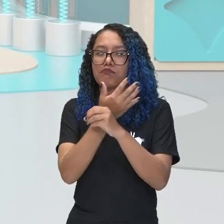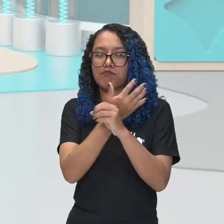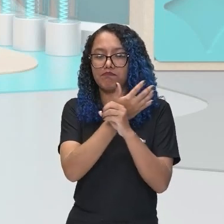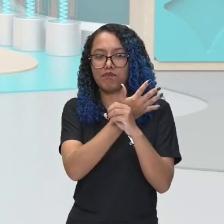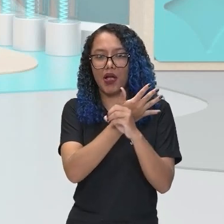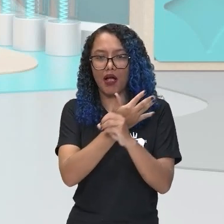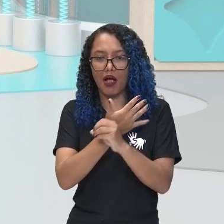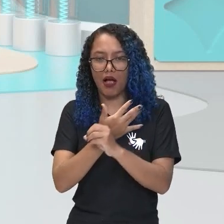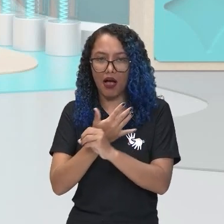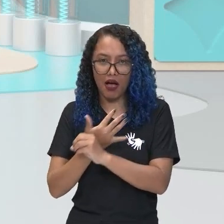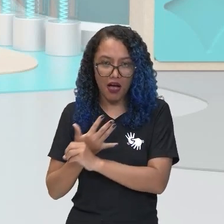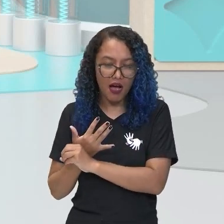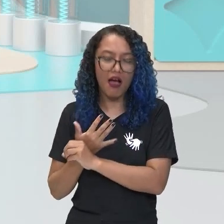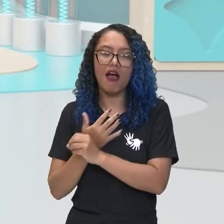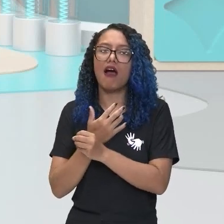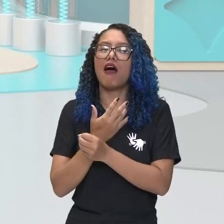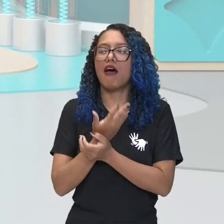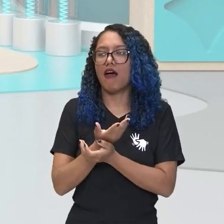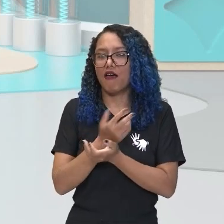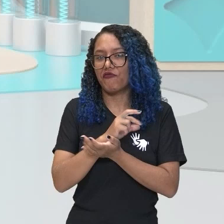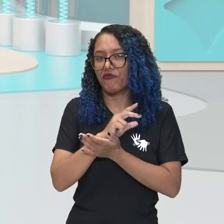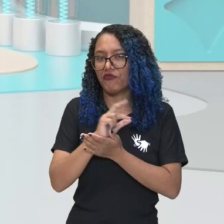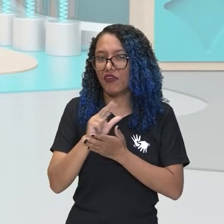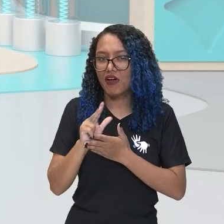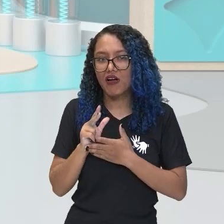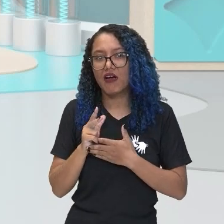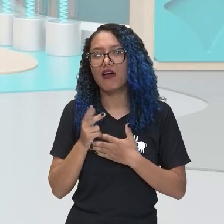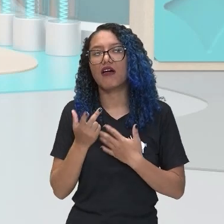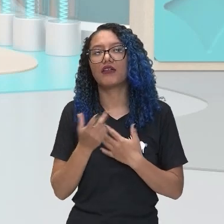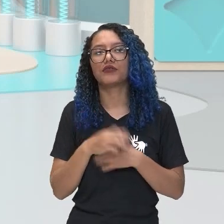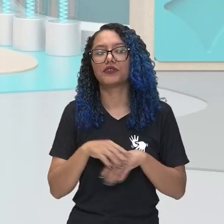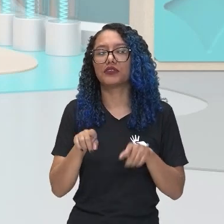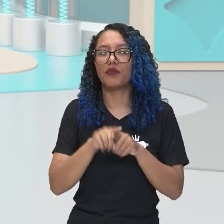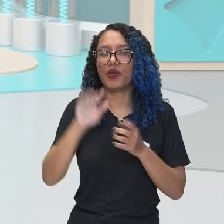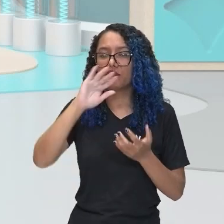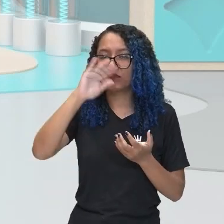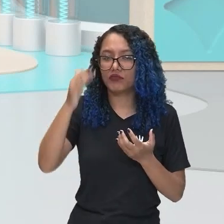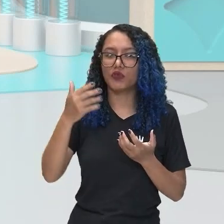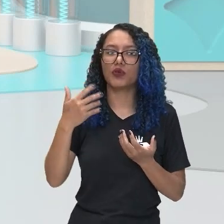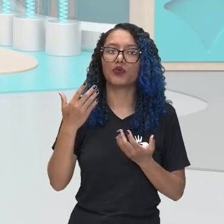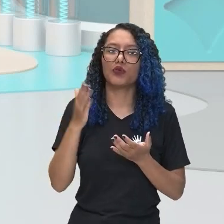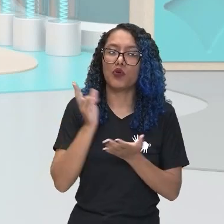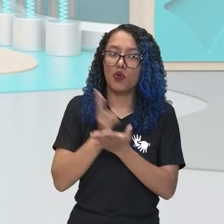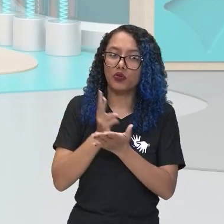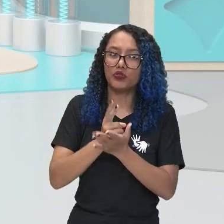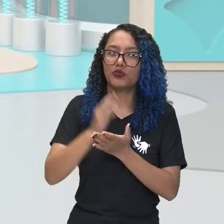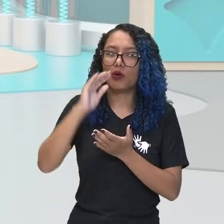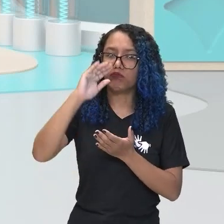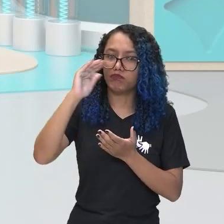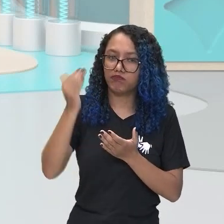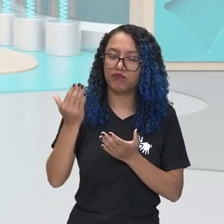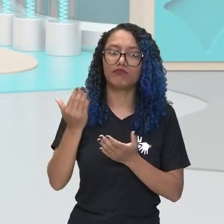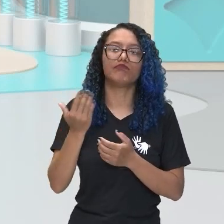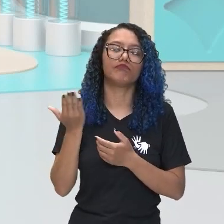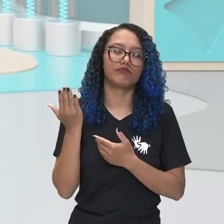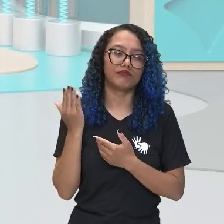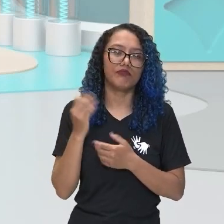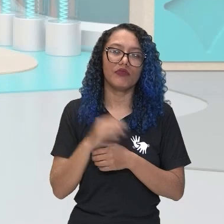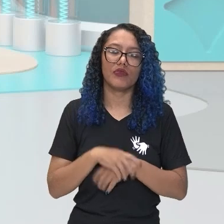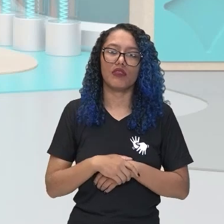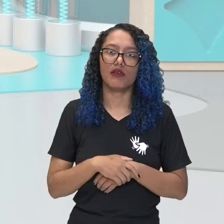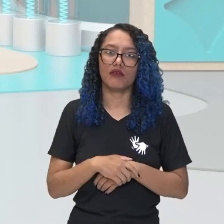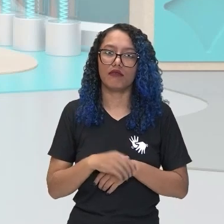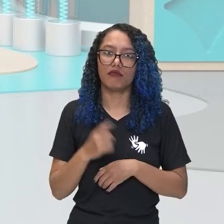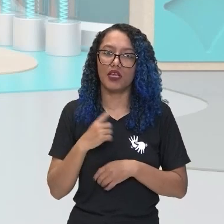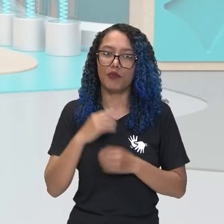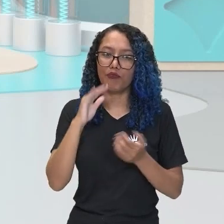os asteroides, né? Eles se destroem, temos a atmosfera, e assim vai, ó, né? Temos sempre aí essas camadas,